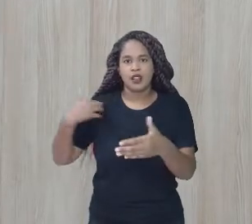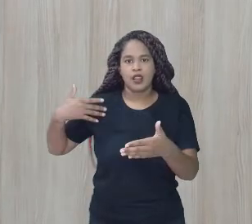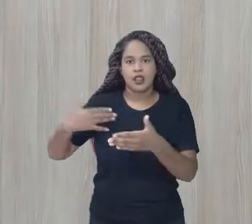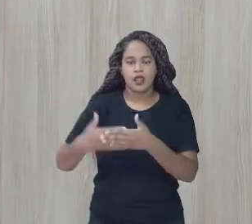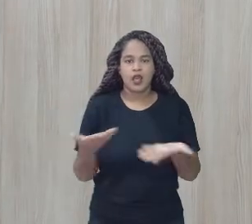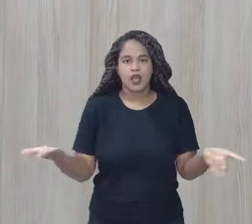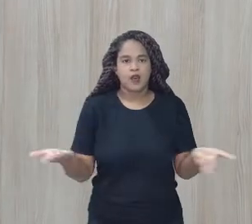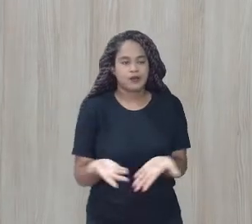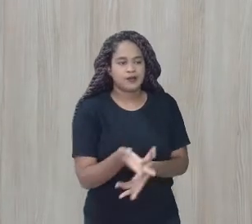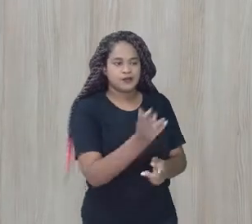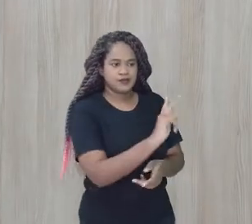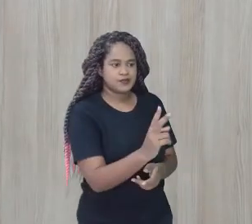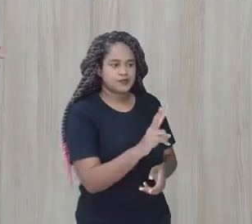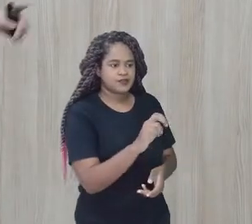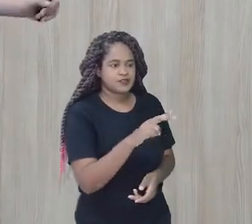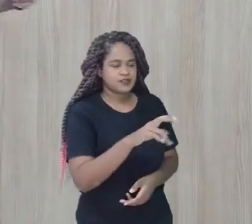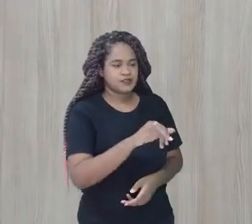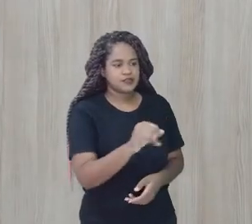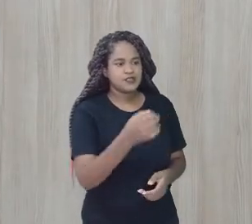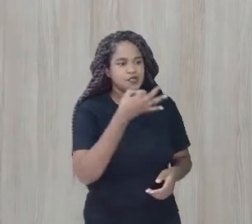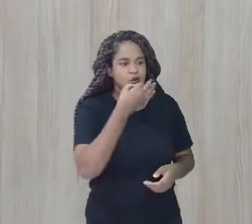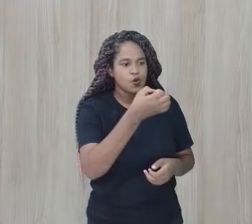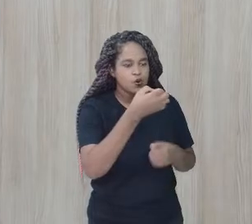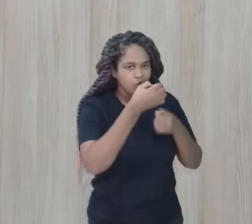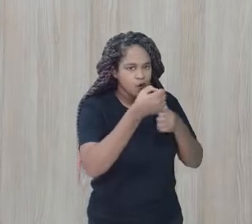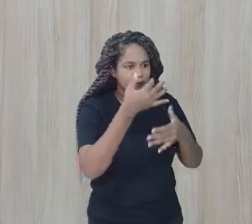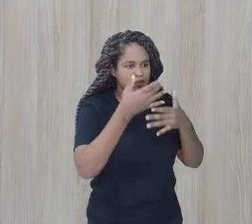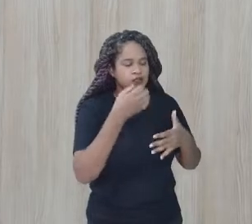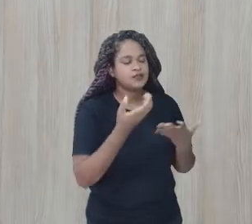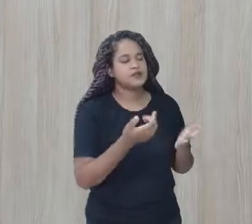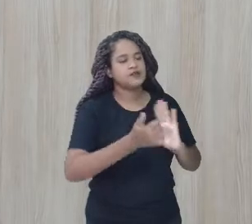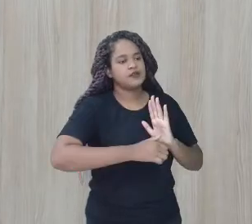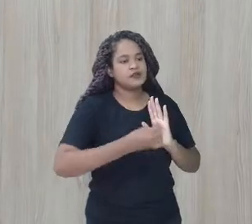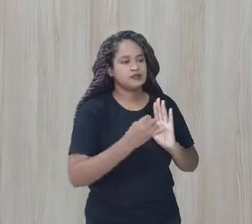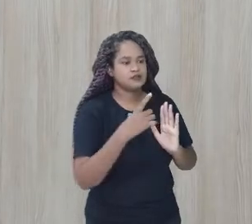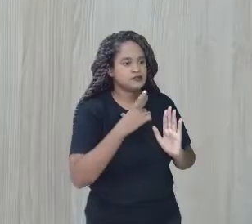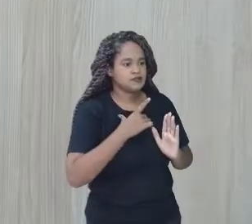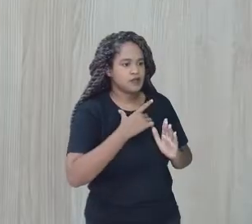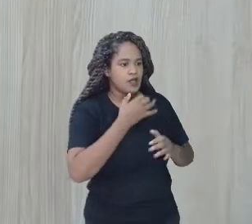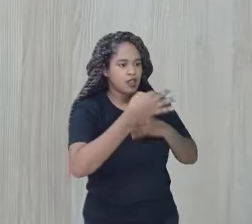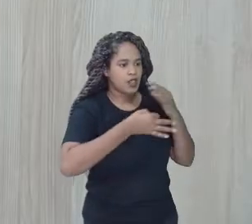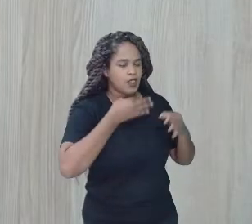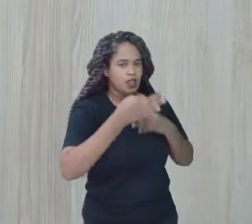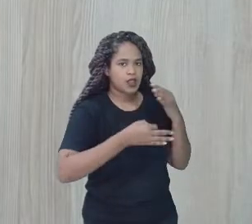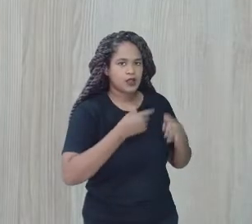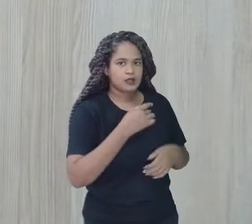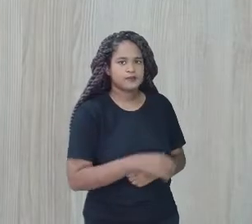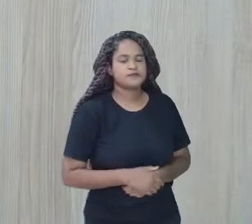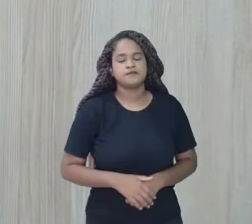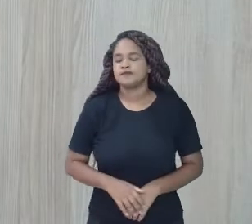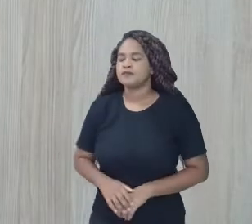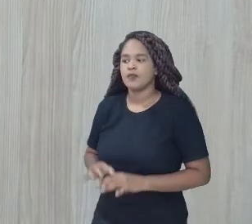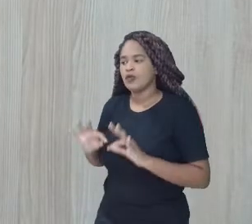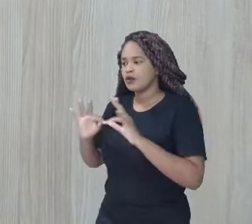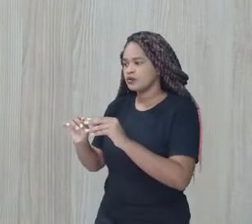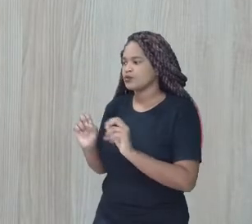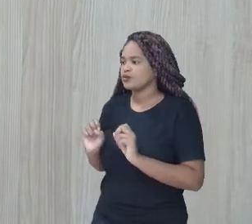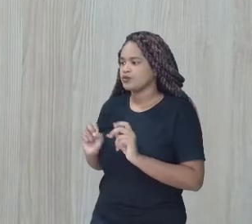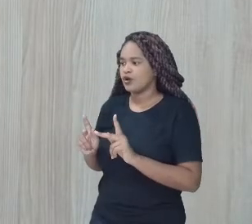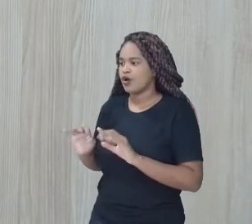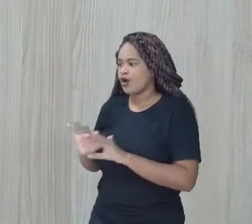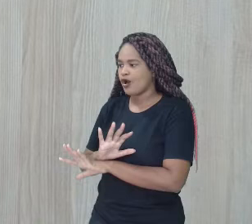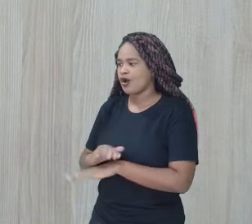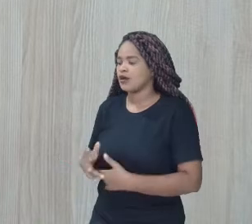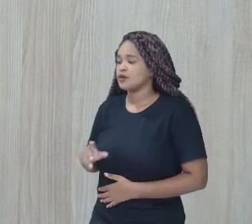chamar a professora Vanessa para ela fazer os comentários e verificar se tem mais alguma coisa lá no chat. Por enquanto tá tudo ok aqui, viu?